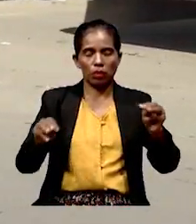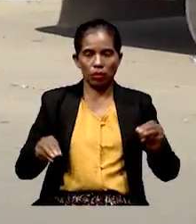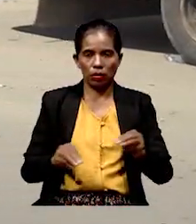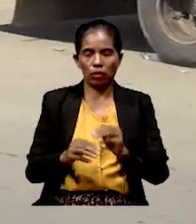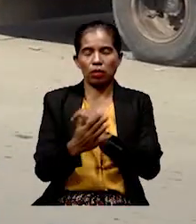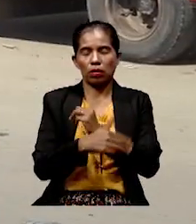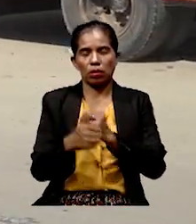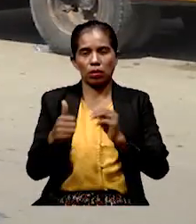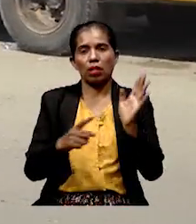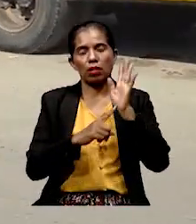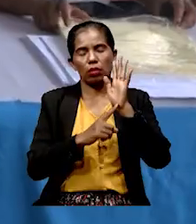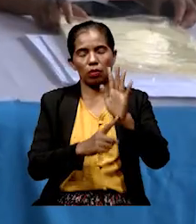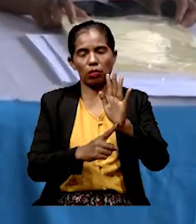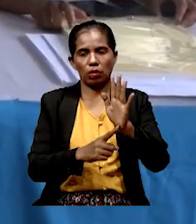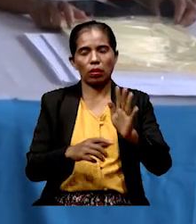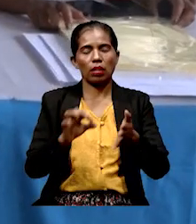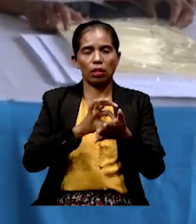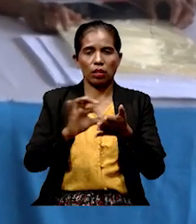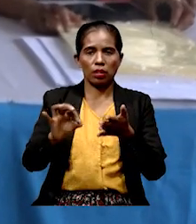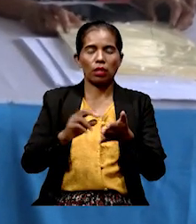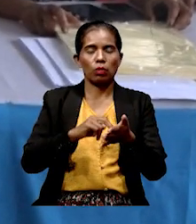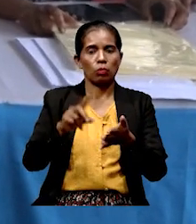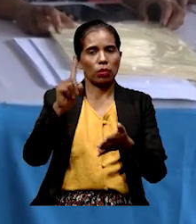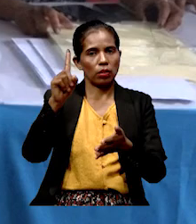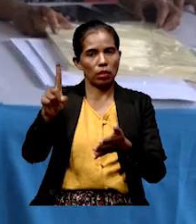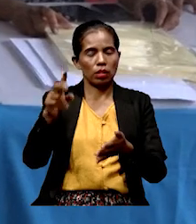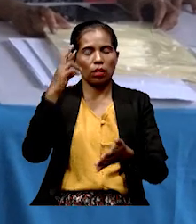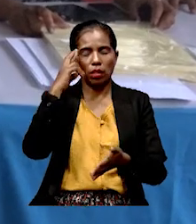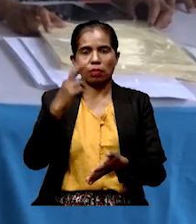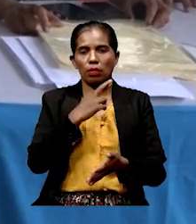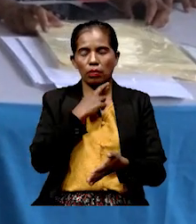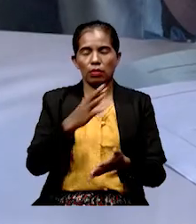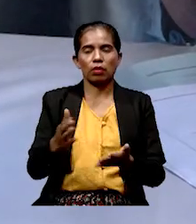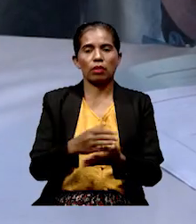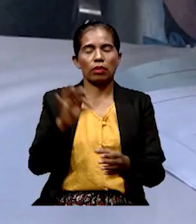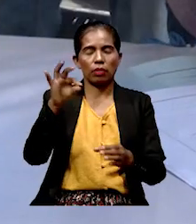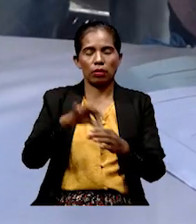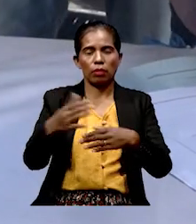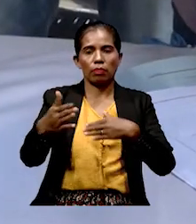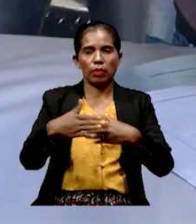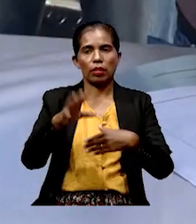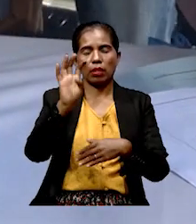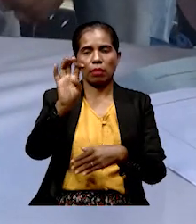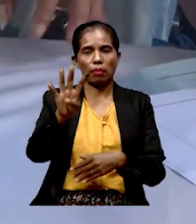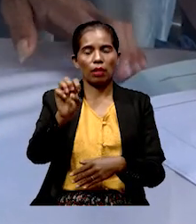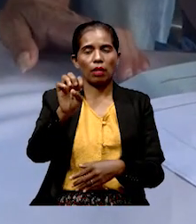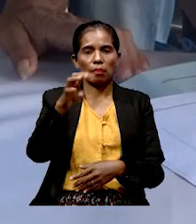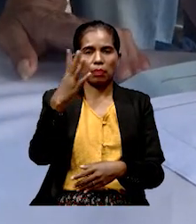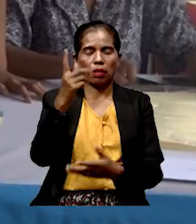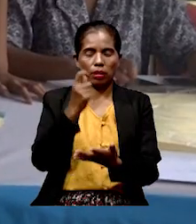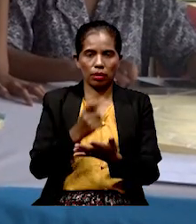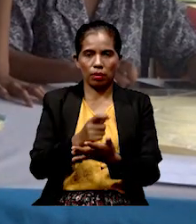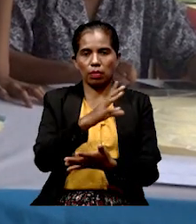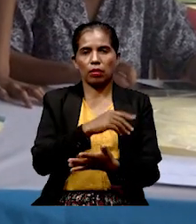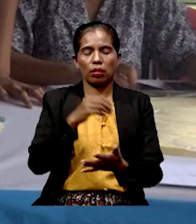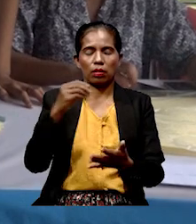husi stai hatudu candidato ho numer sorteo ida José Manuel Ramos Horta hetan votos besi kring atu saat no candidato ho numero sorteo